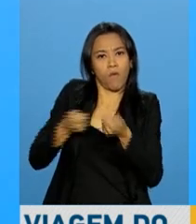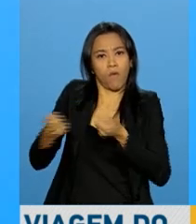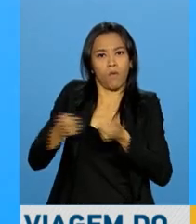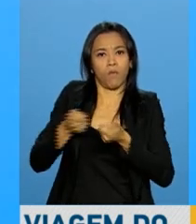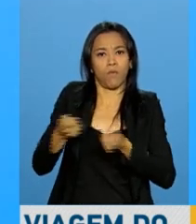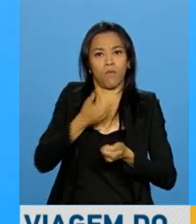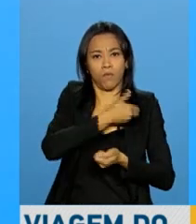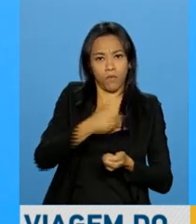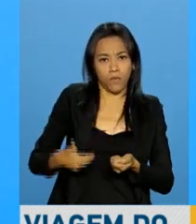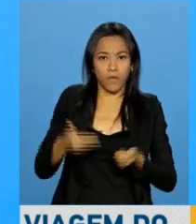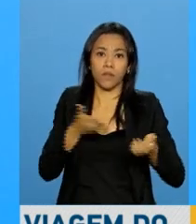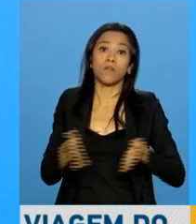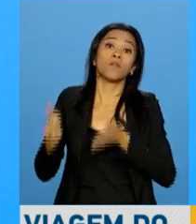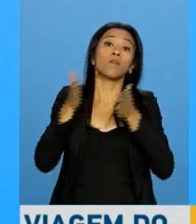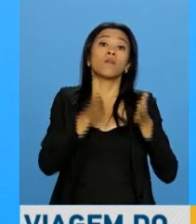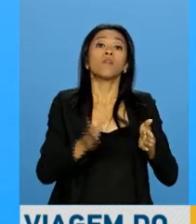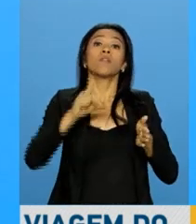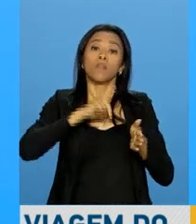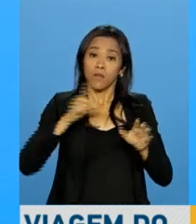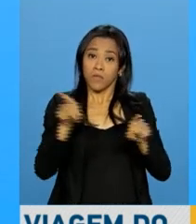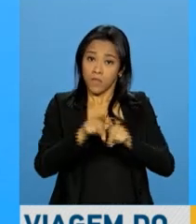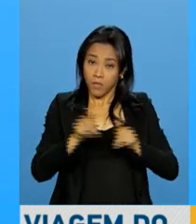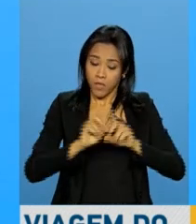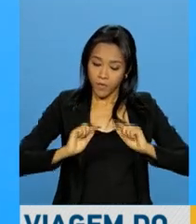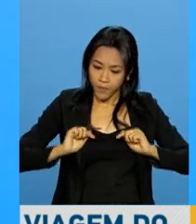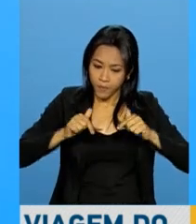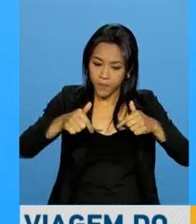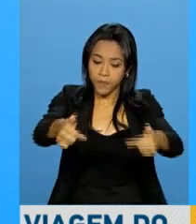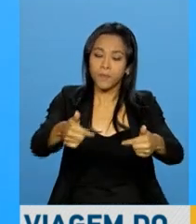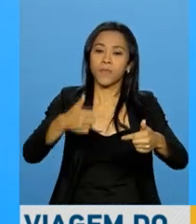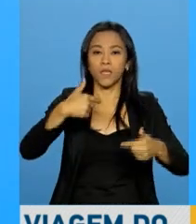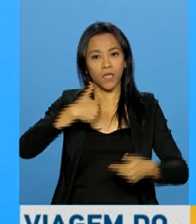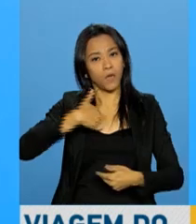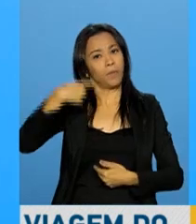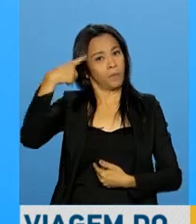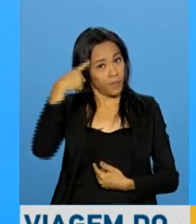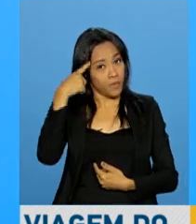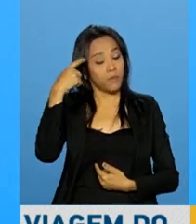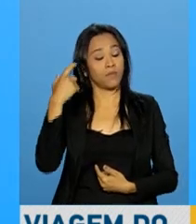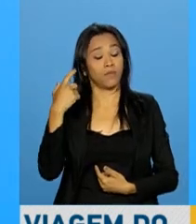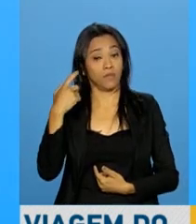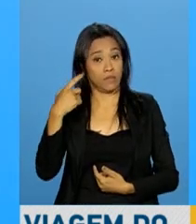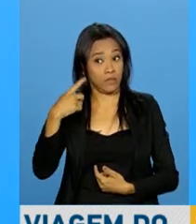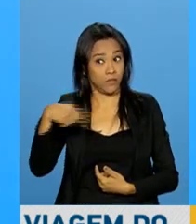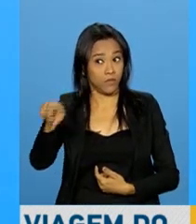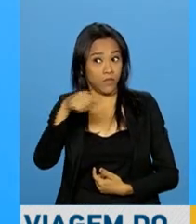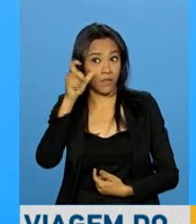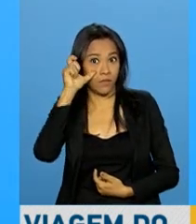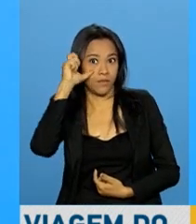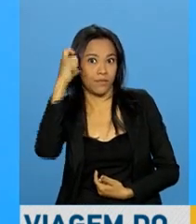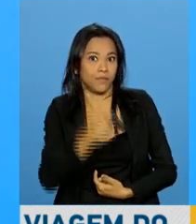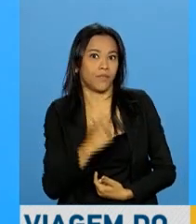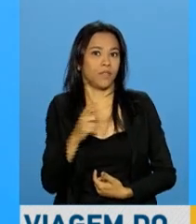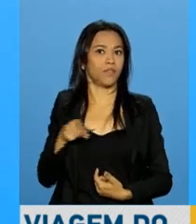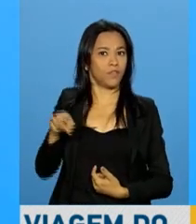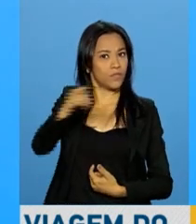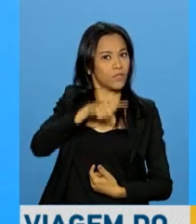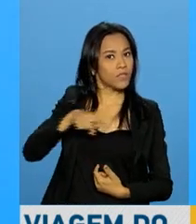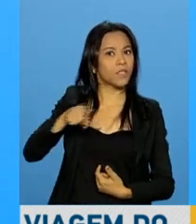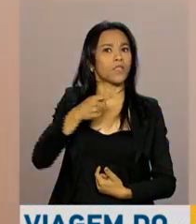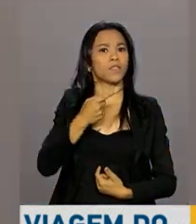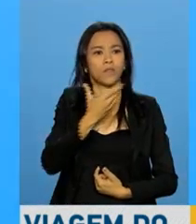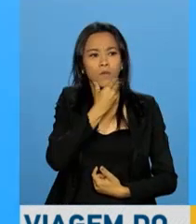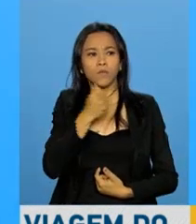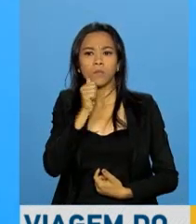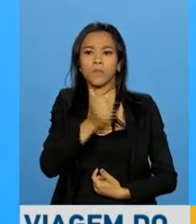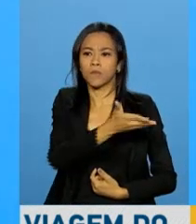Temos também atuado, e isto penso interessa muito aos senhores e às senhoras